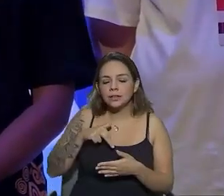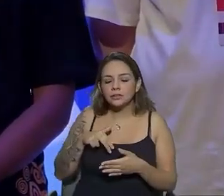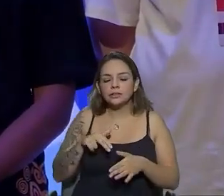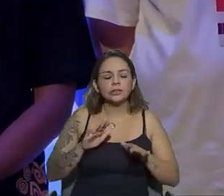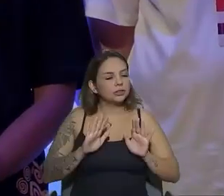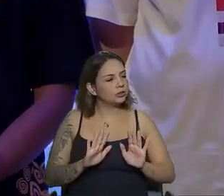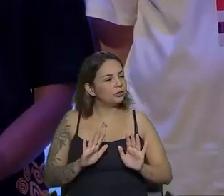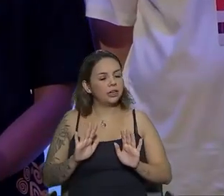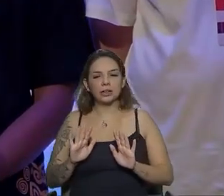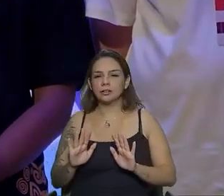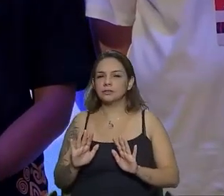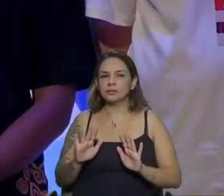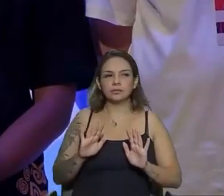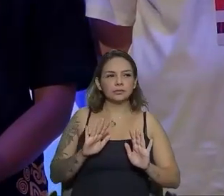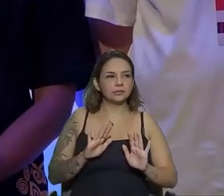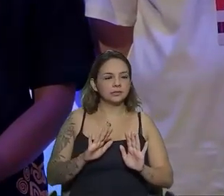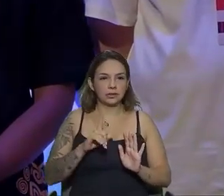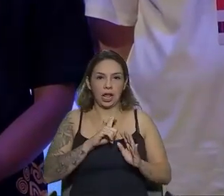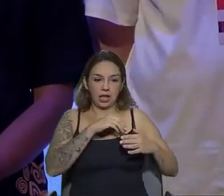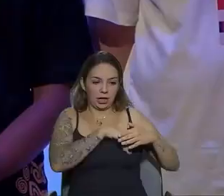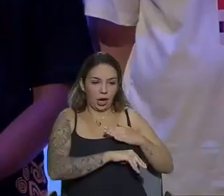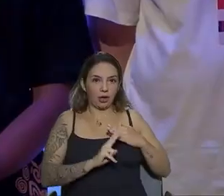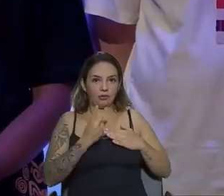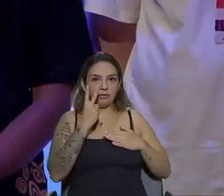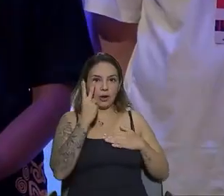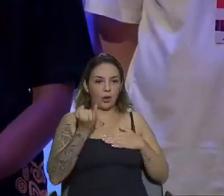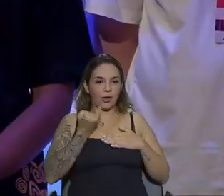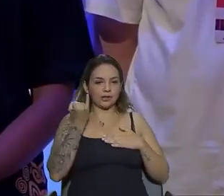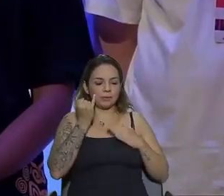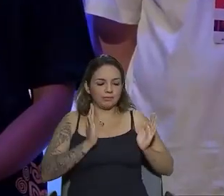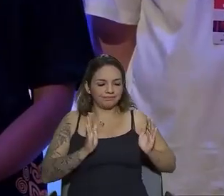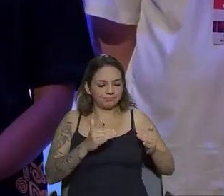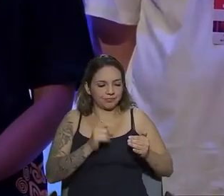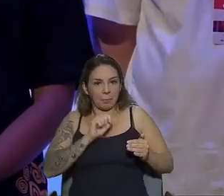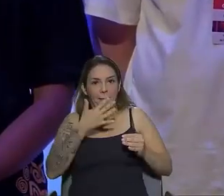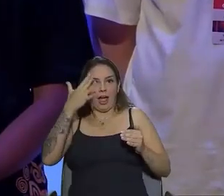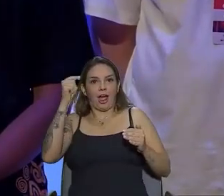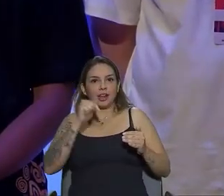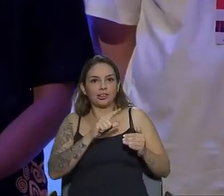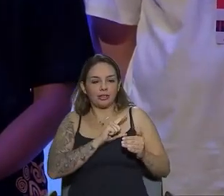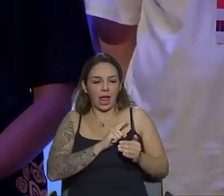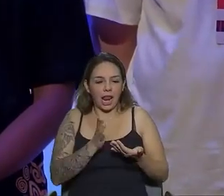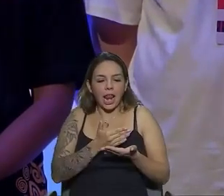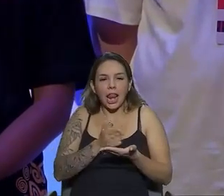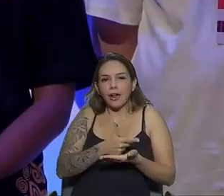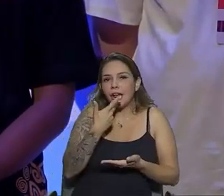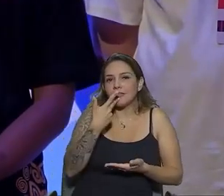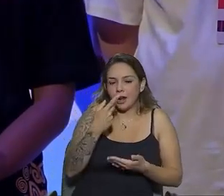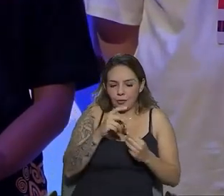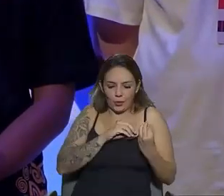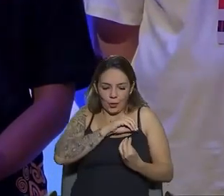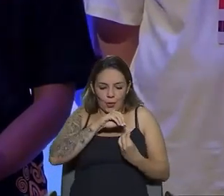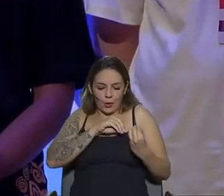traduzem simultaneamente tudo o que está sendo falado. De tempos em tempos, a plateia é filmada e está cheia de crianças e jovens de diferentes